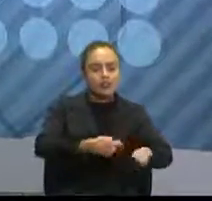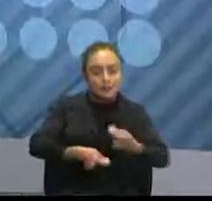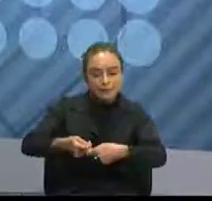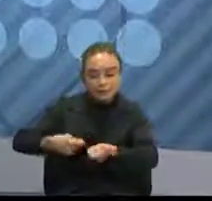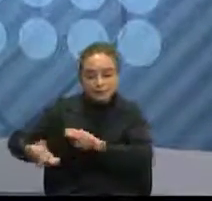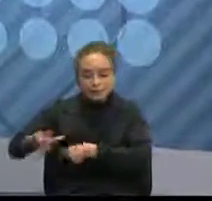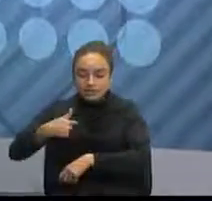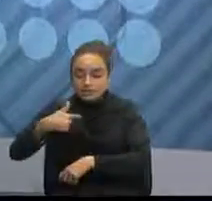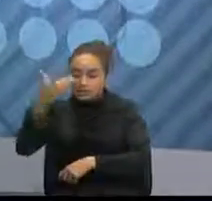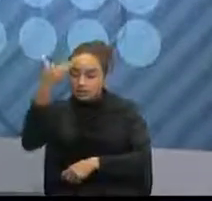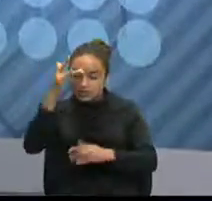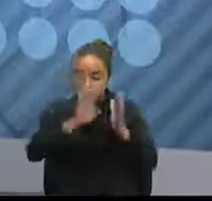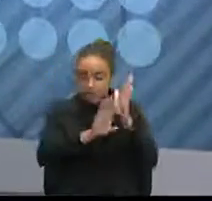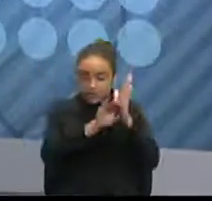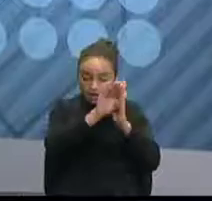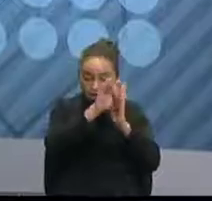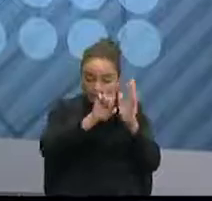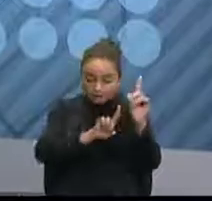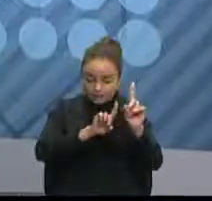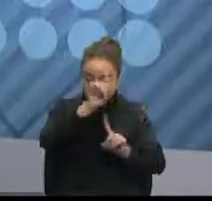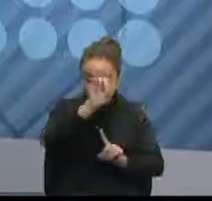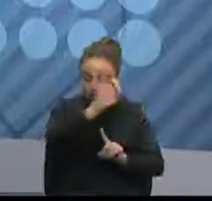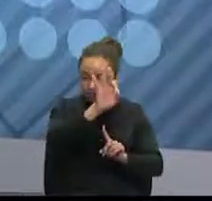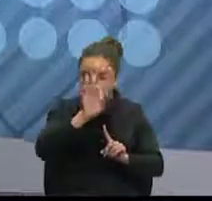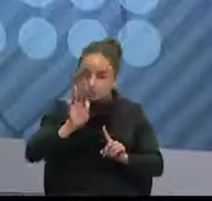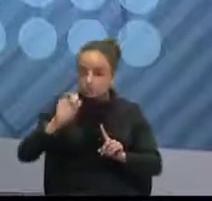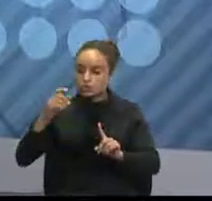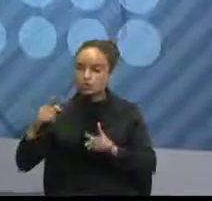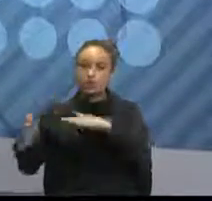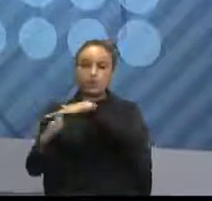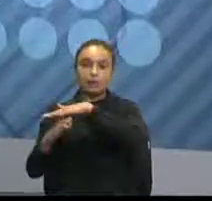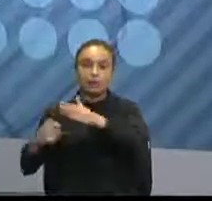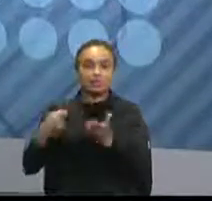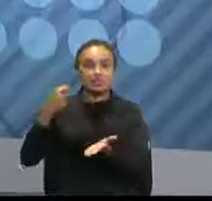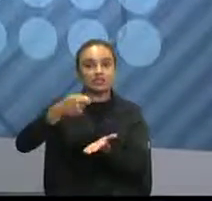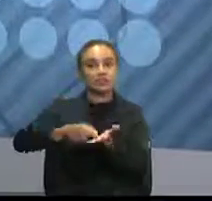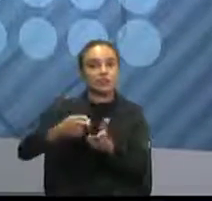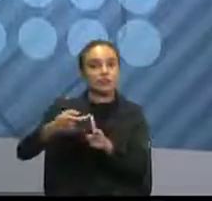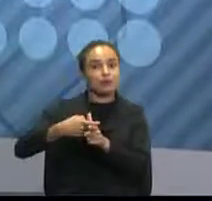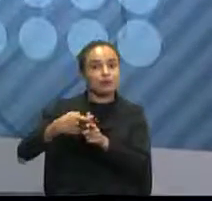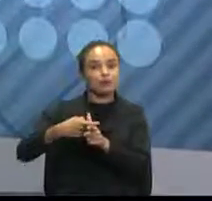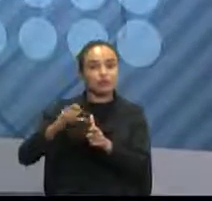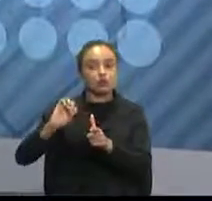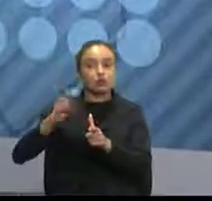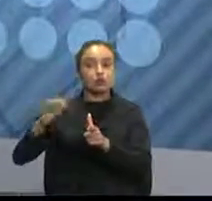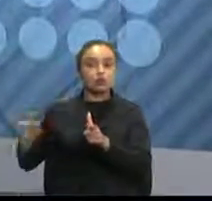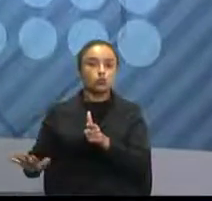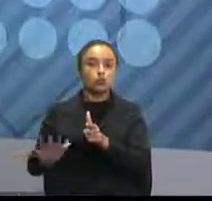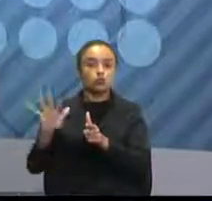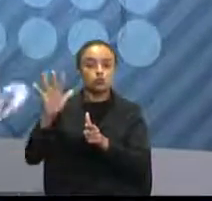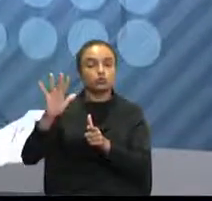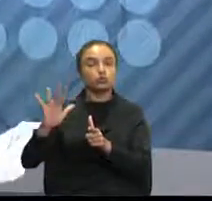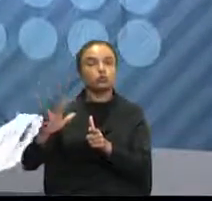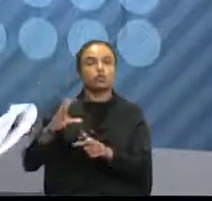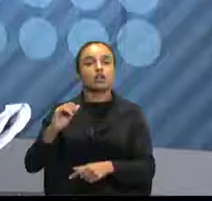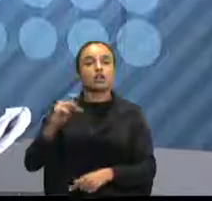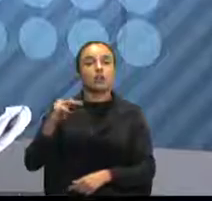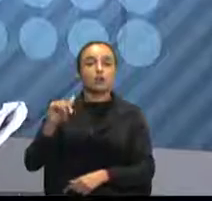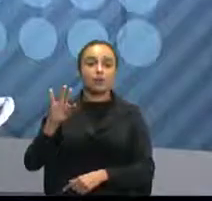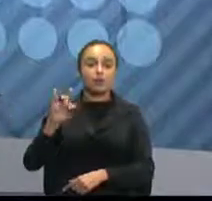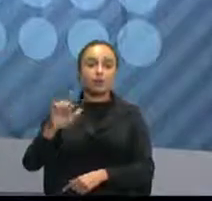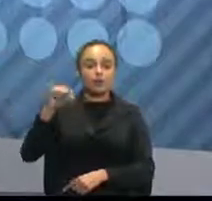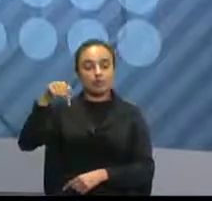não sei se a ação vai valorizar eu não sei se uma empresa vai pagar dividendos eu não sei se ela vai ter juros sobre o capital então é um risco que eu